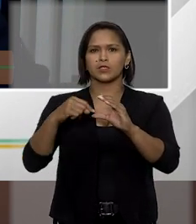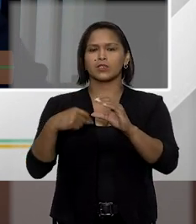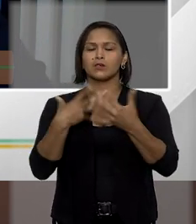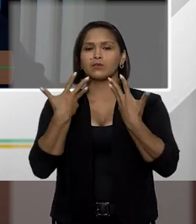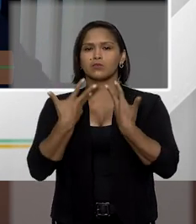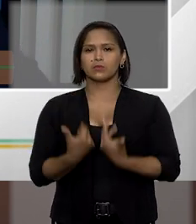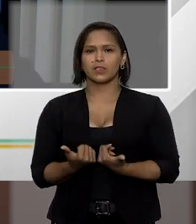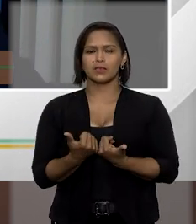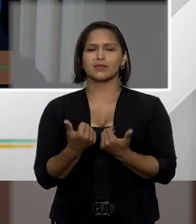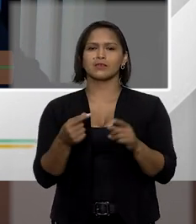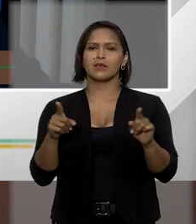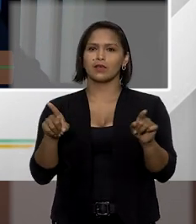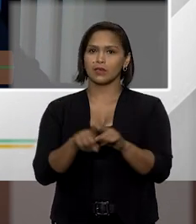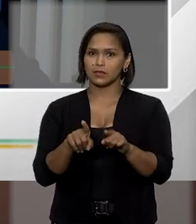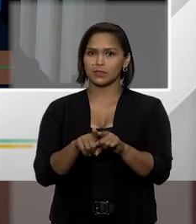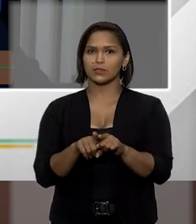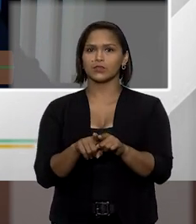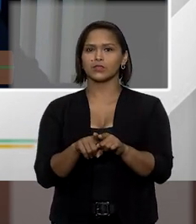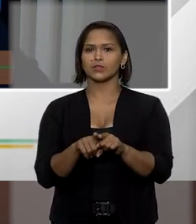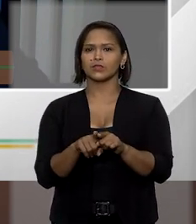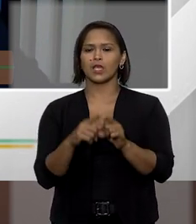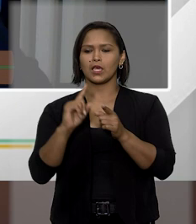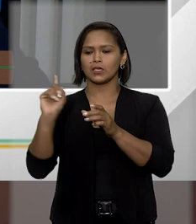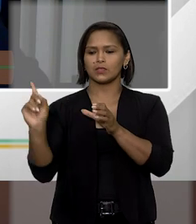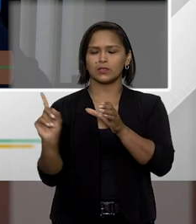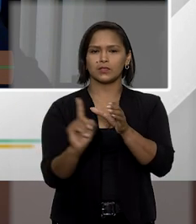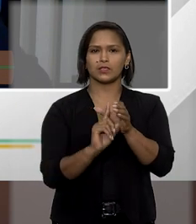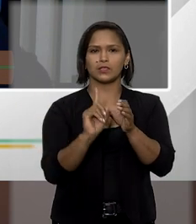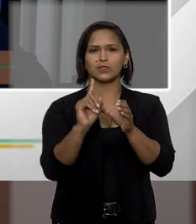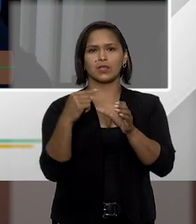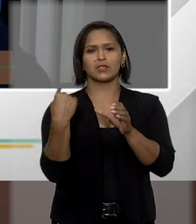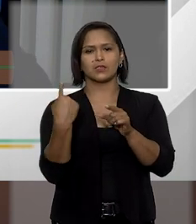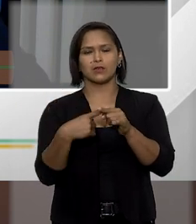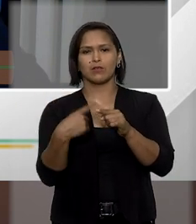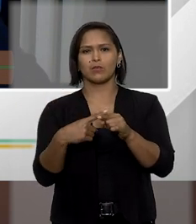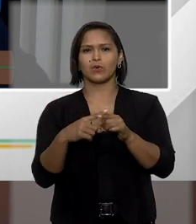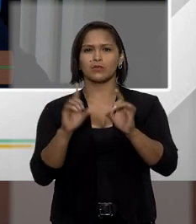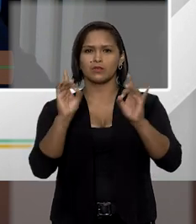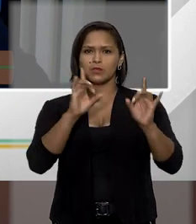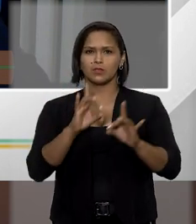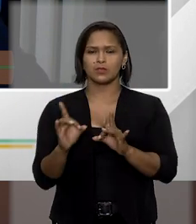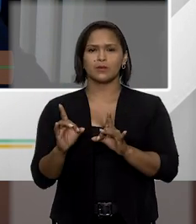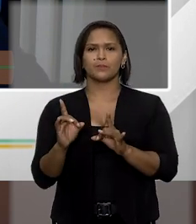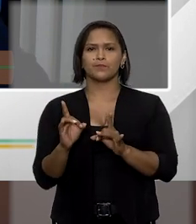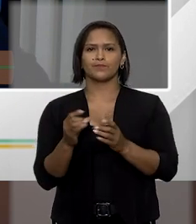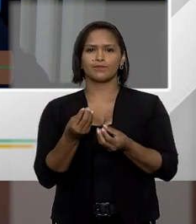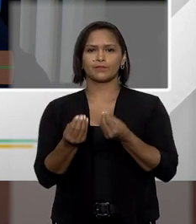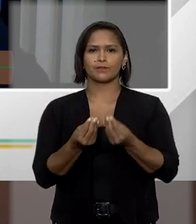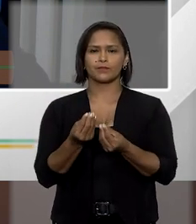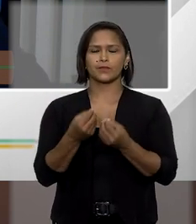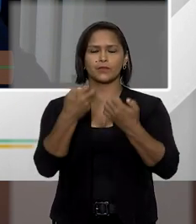de cansaço e de desolação por conta de uma espécie de